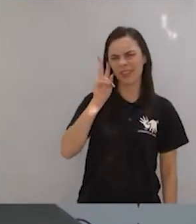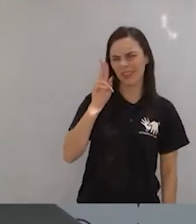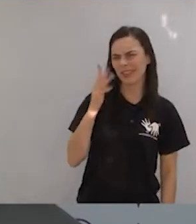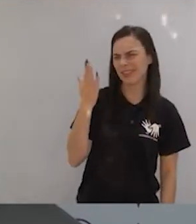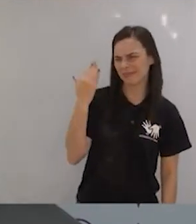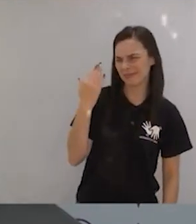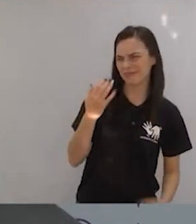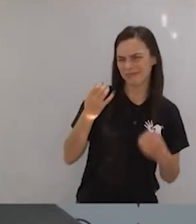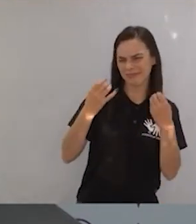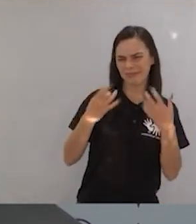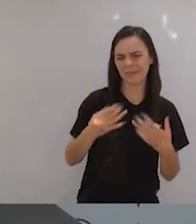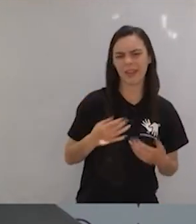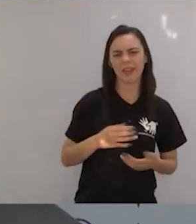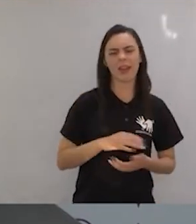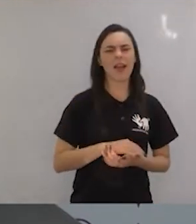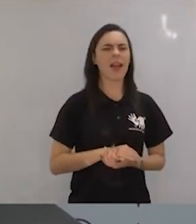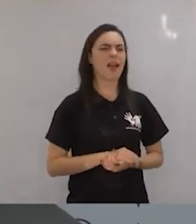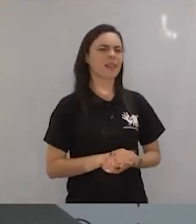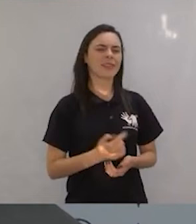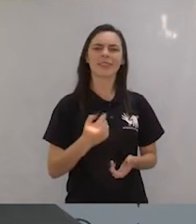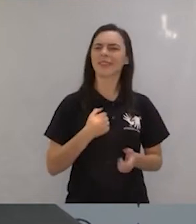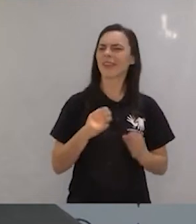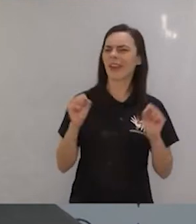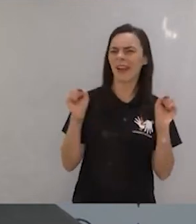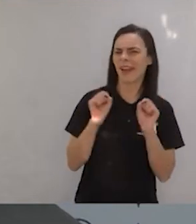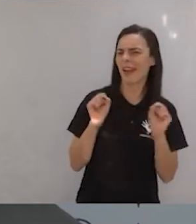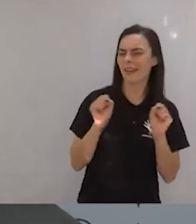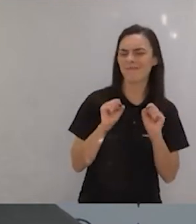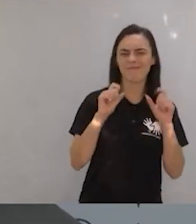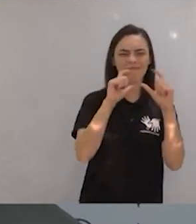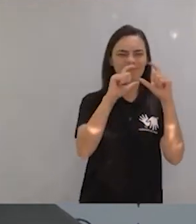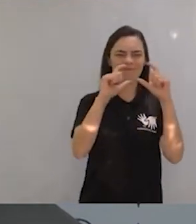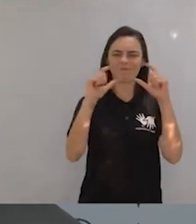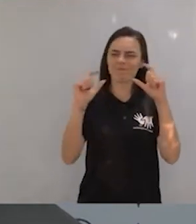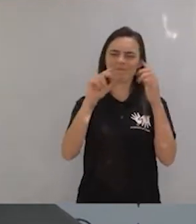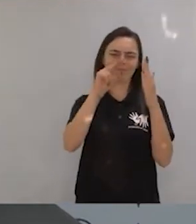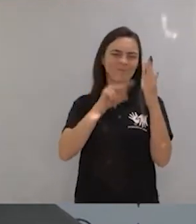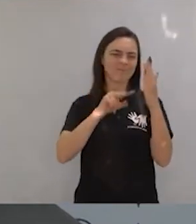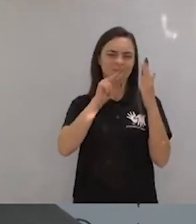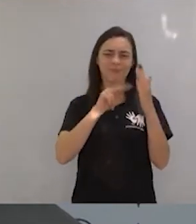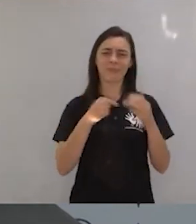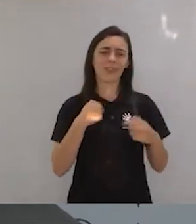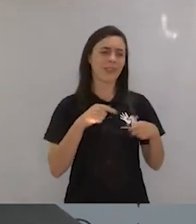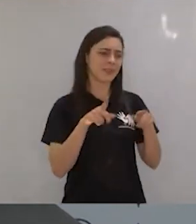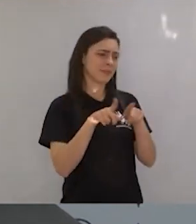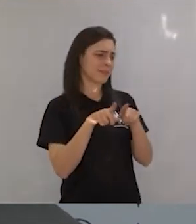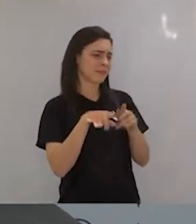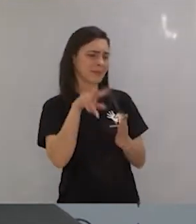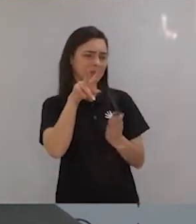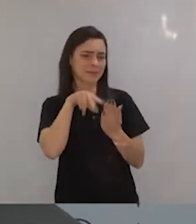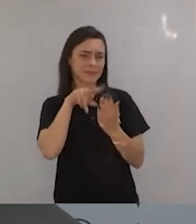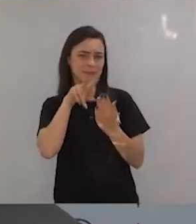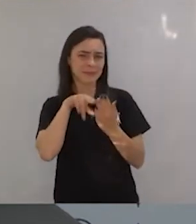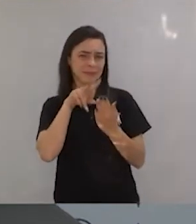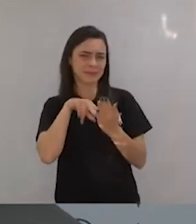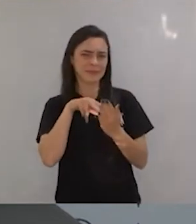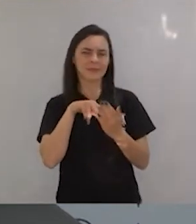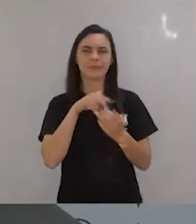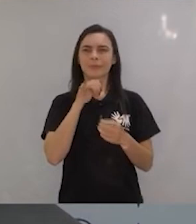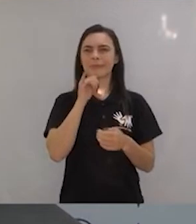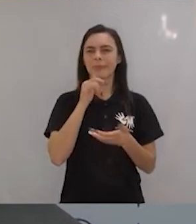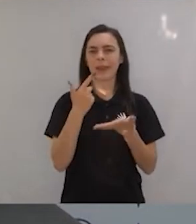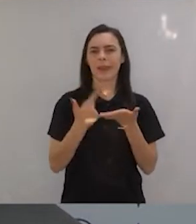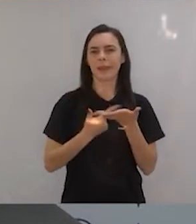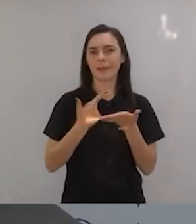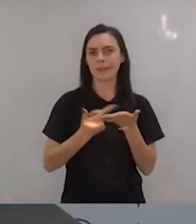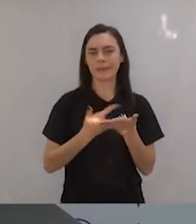Lembra que eu contei que eu já li? Ah, eu adoro essas tirinhas. Eu também, sempre estou lendo. Eu adoro ler. Eu leio